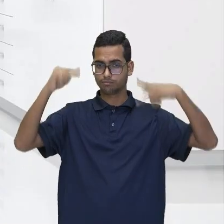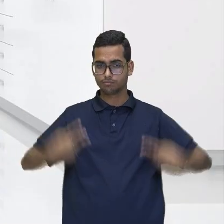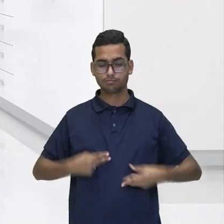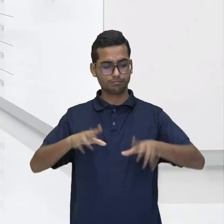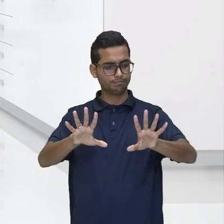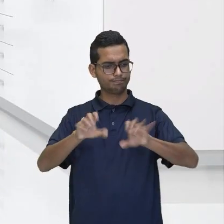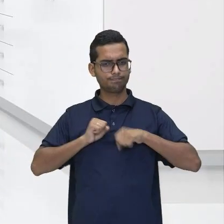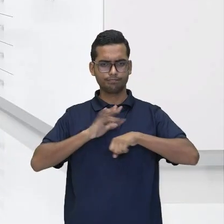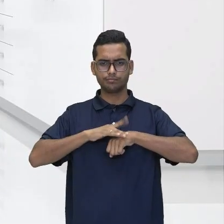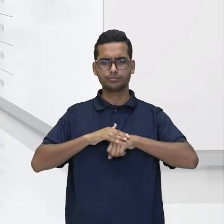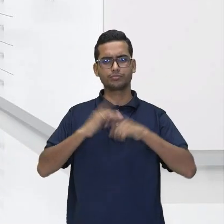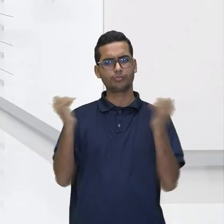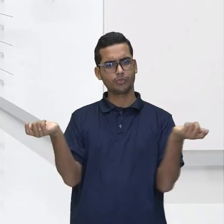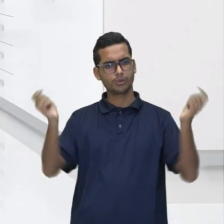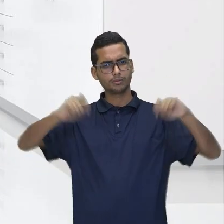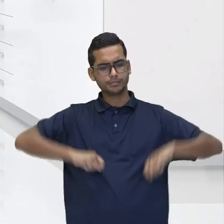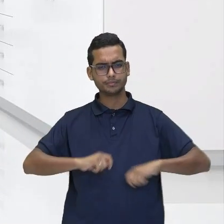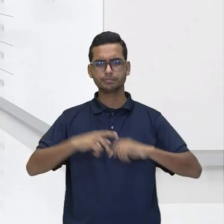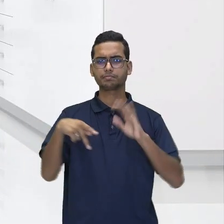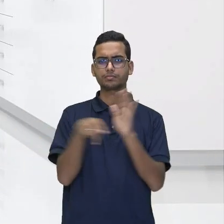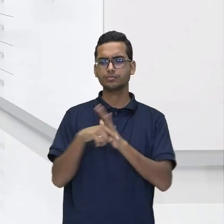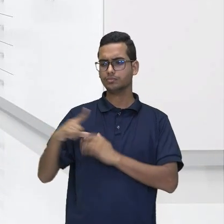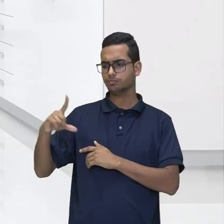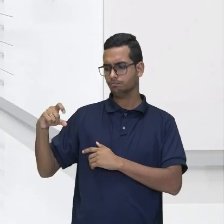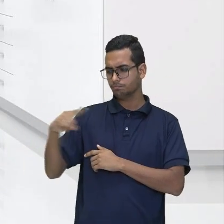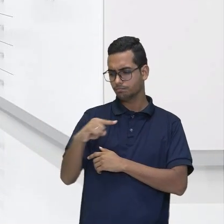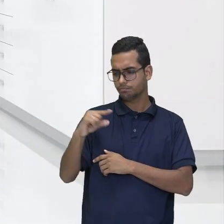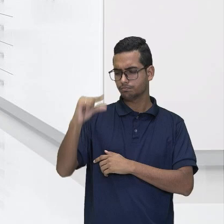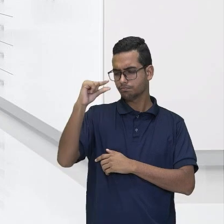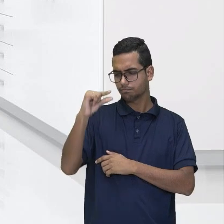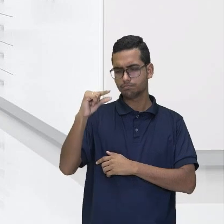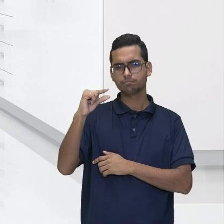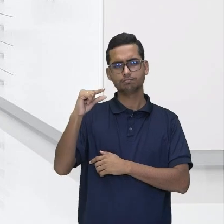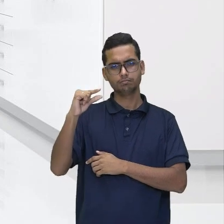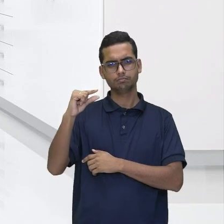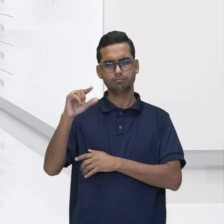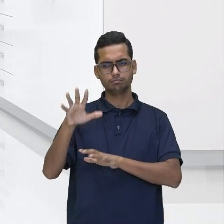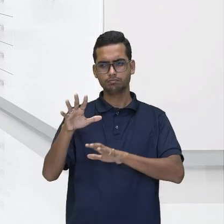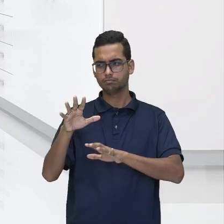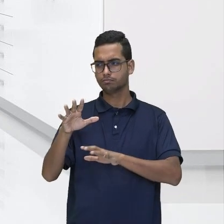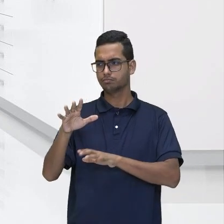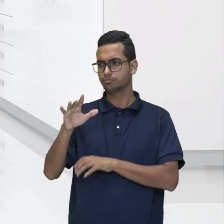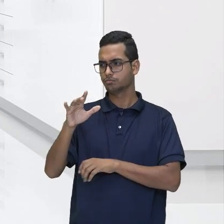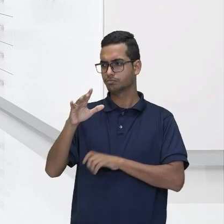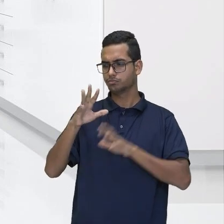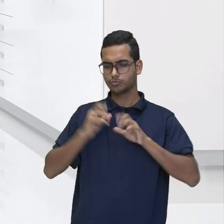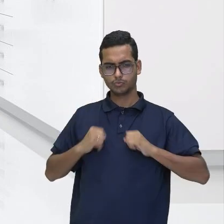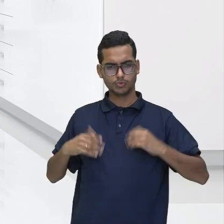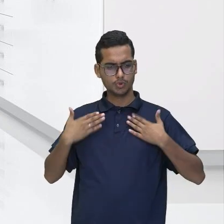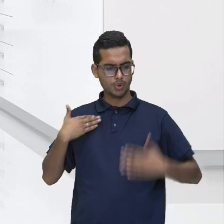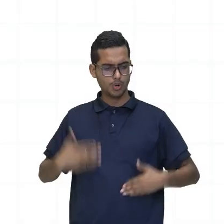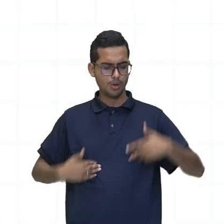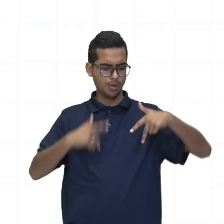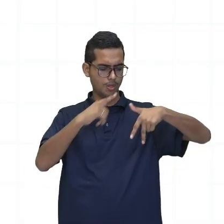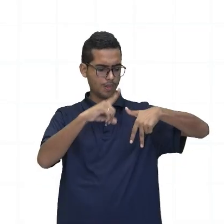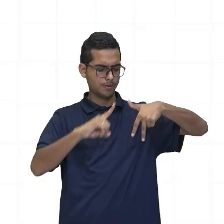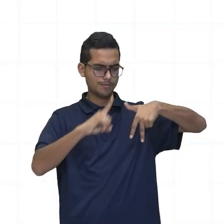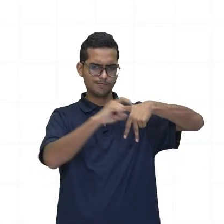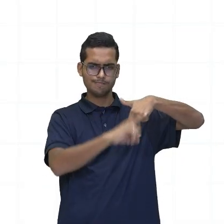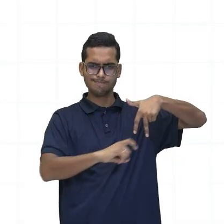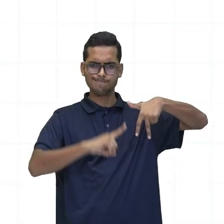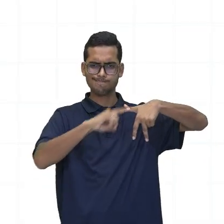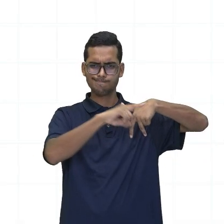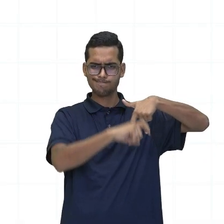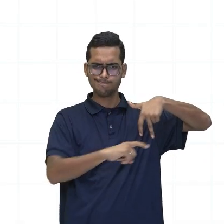Podem ser transmitidos esses micro-organismos para o corpo humano. E como sinais e sintomas, nós temos aí